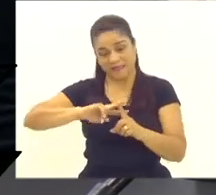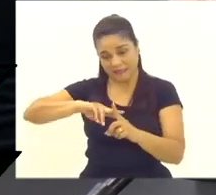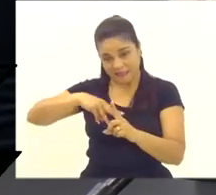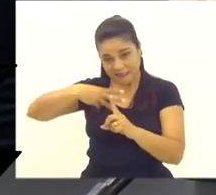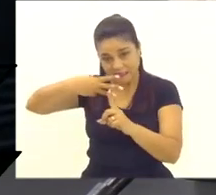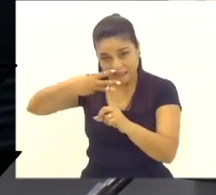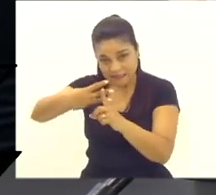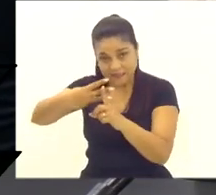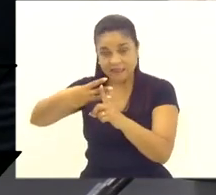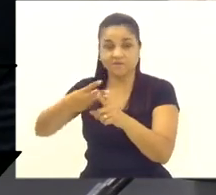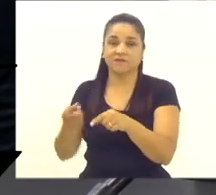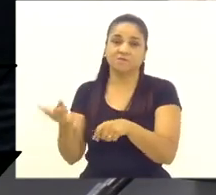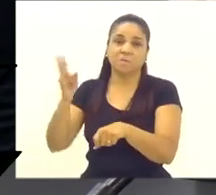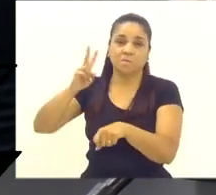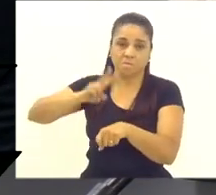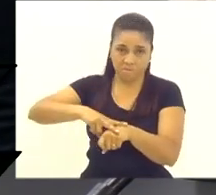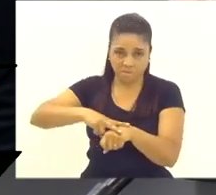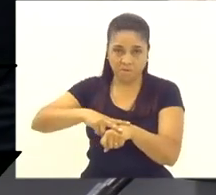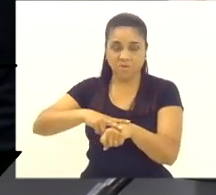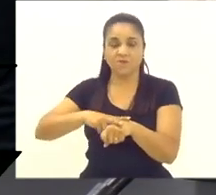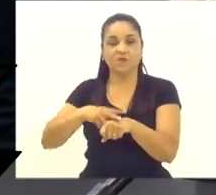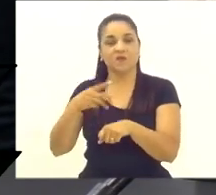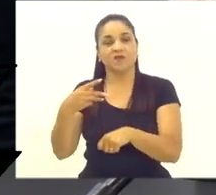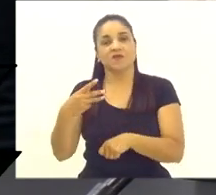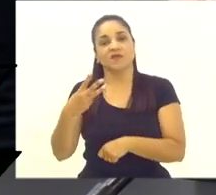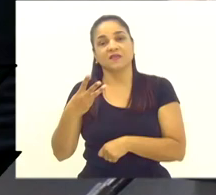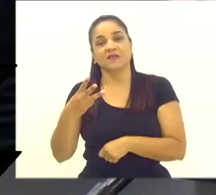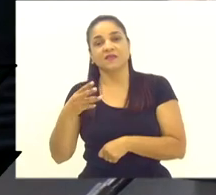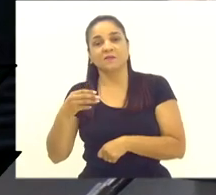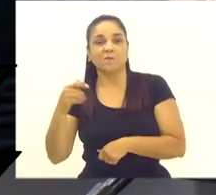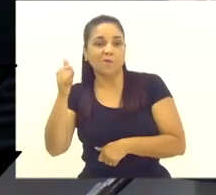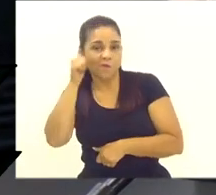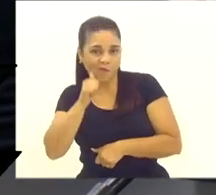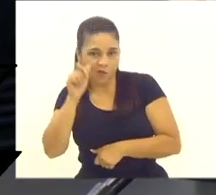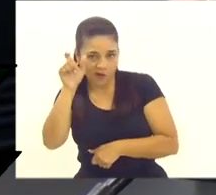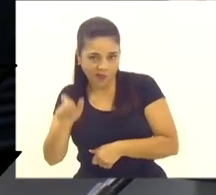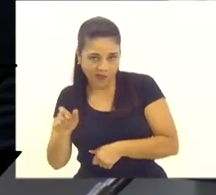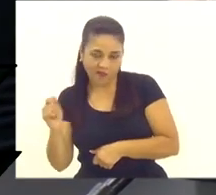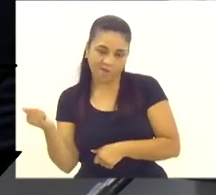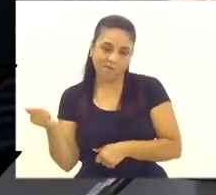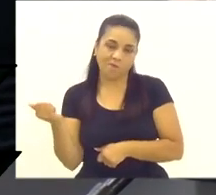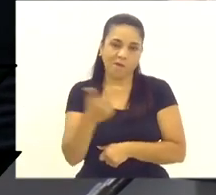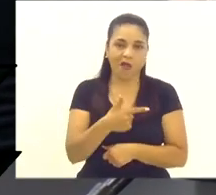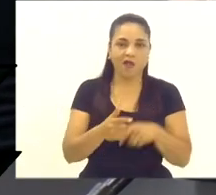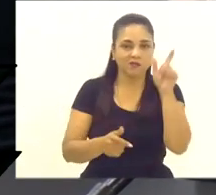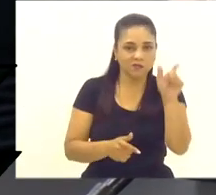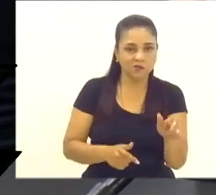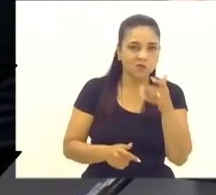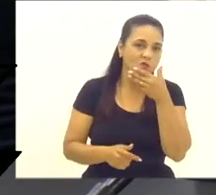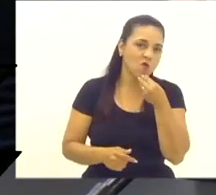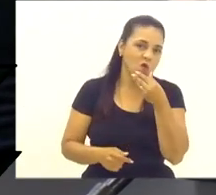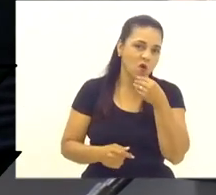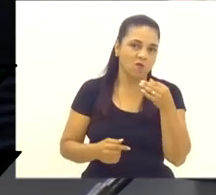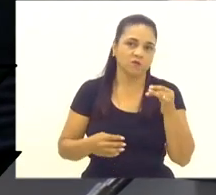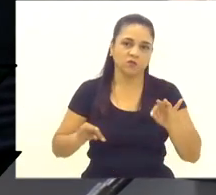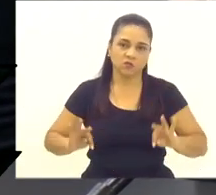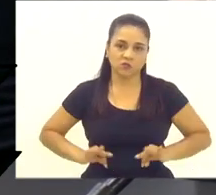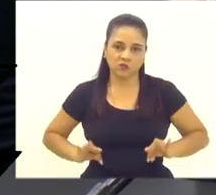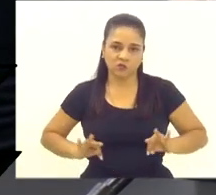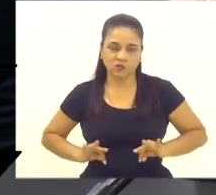de mulheres que sofreu ataque por ser mulher do que homens que tenham sofrido ataque por ser homens né